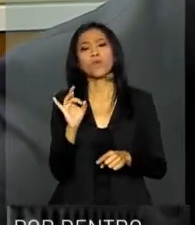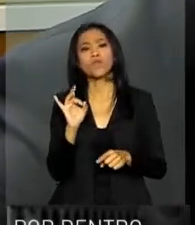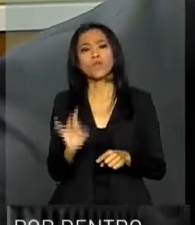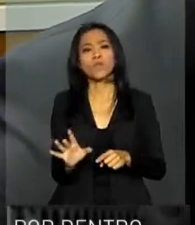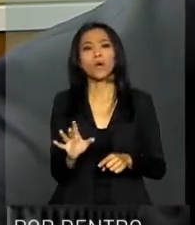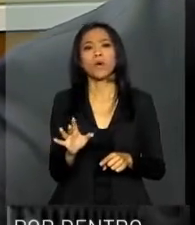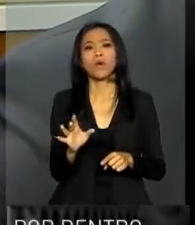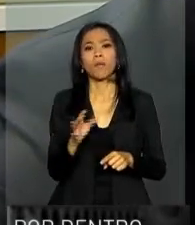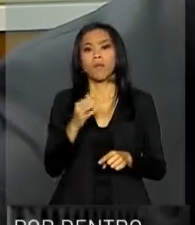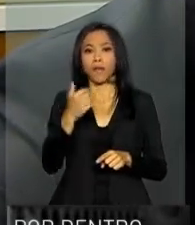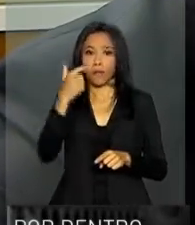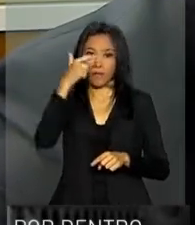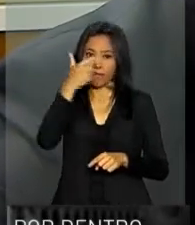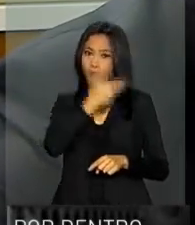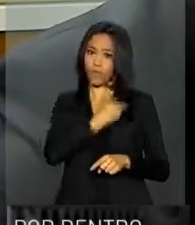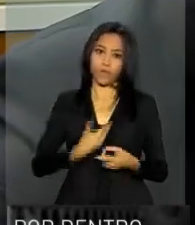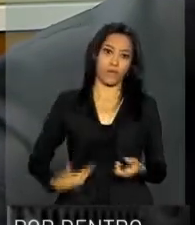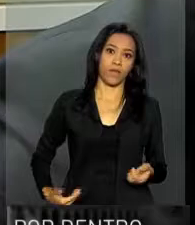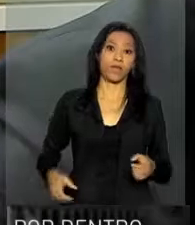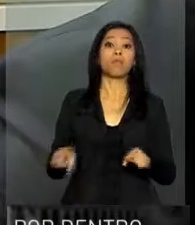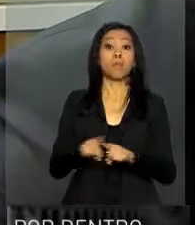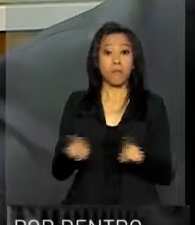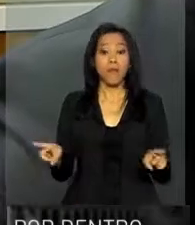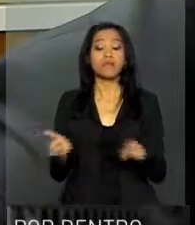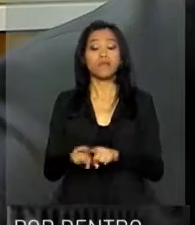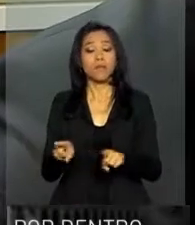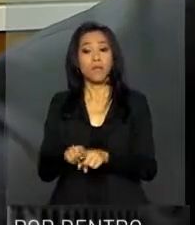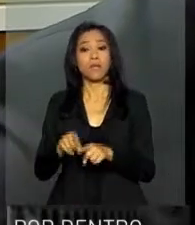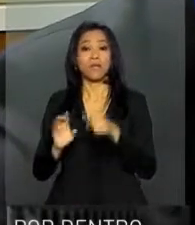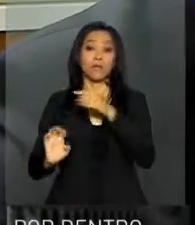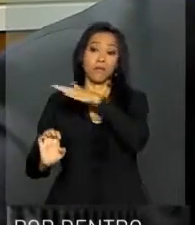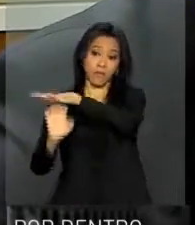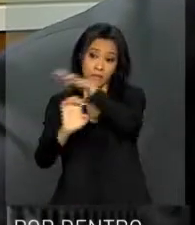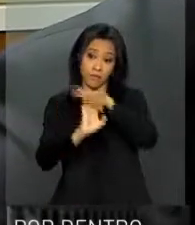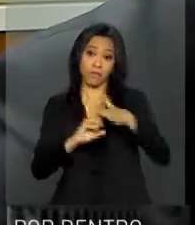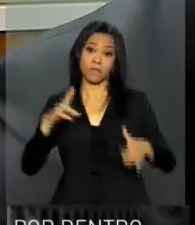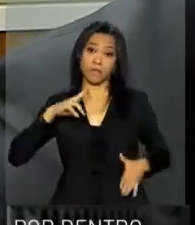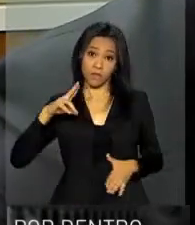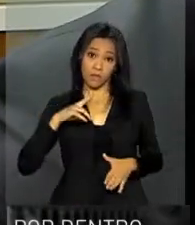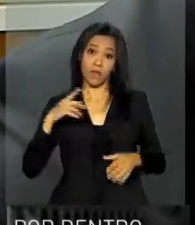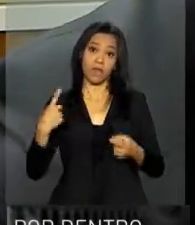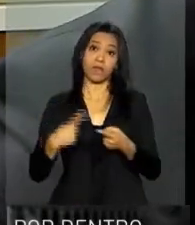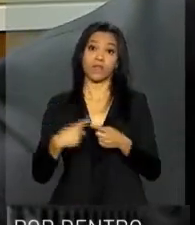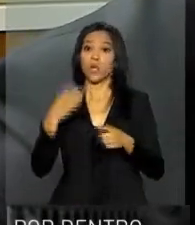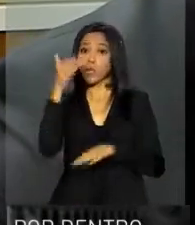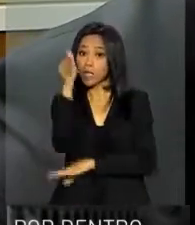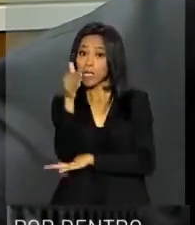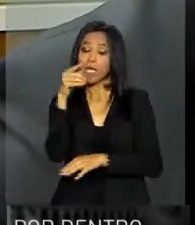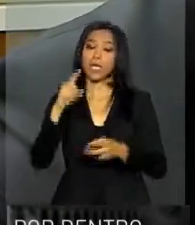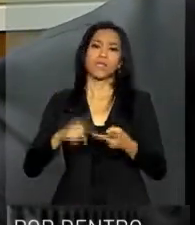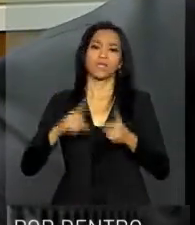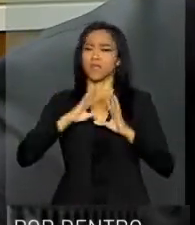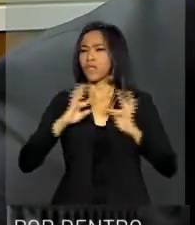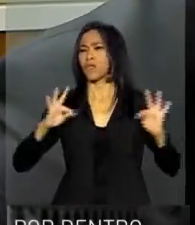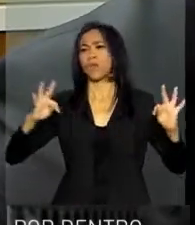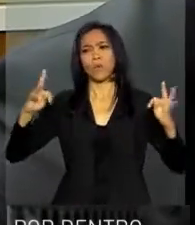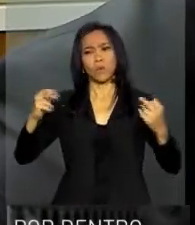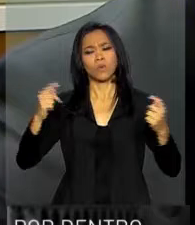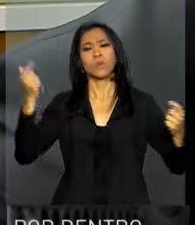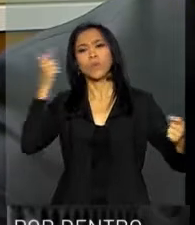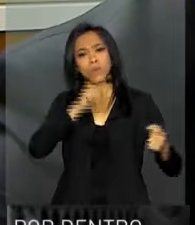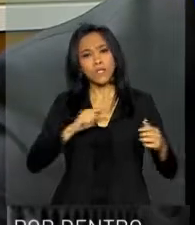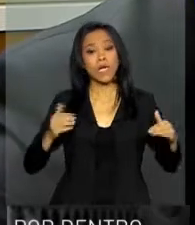agente público mas também os privados das concessões das upps é para os hotéis para que todos possam avançar